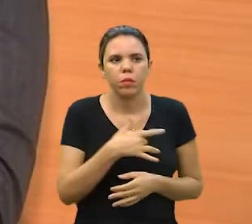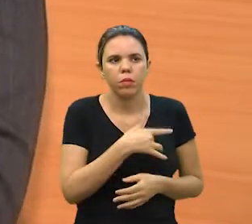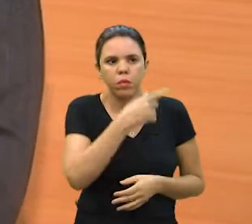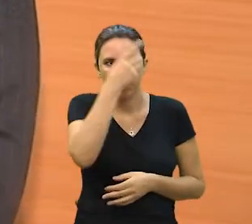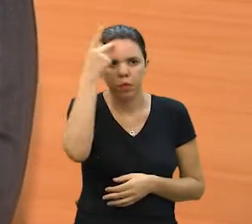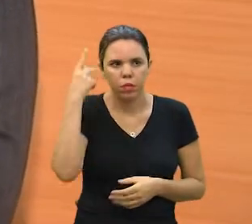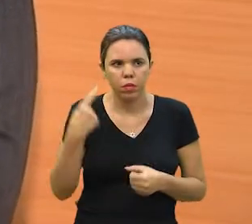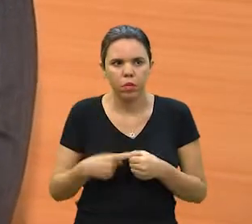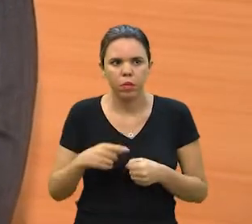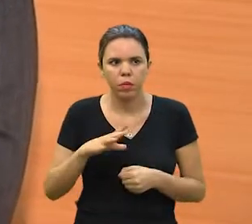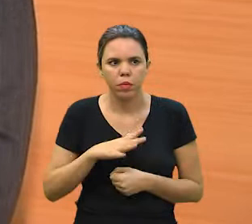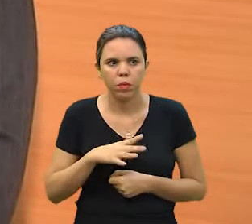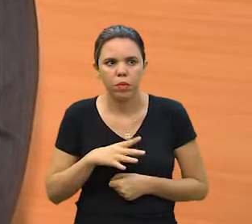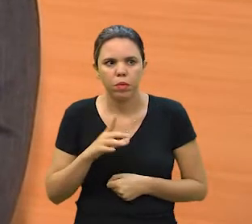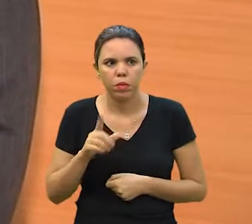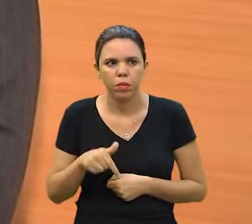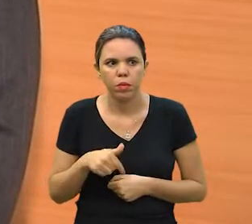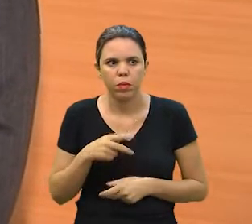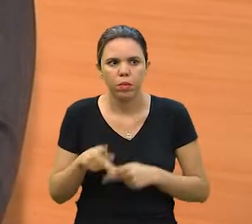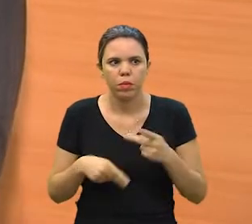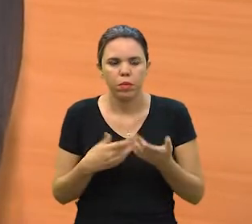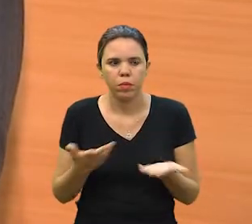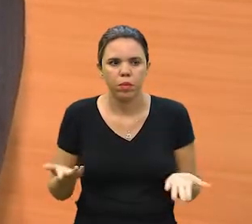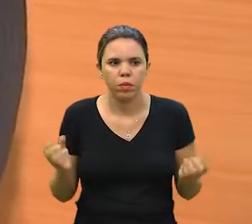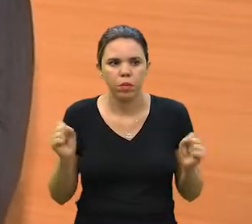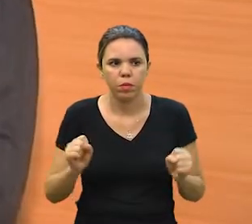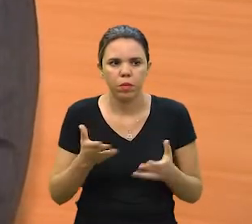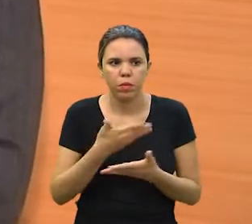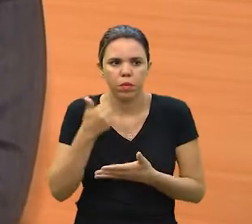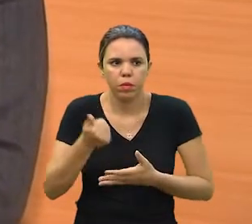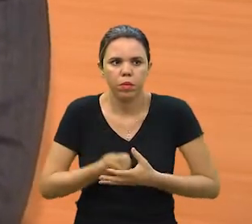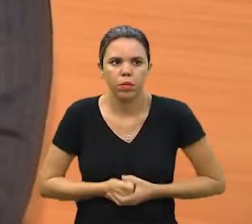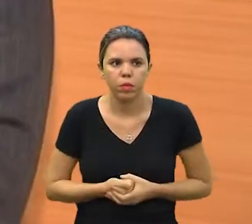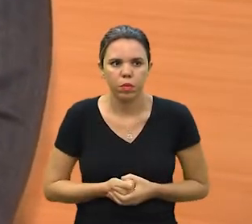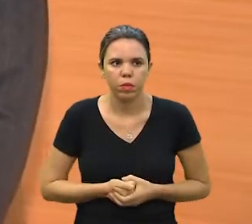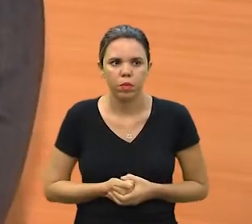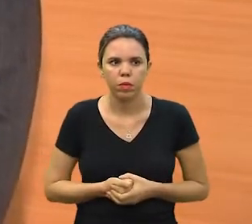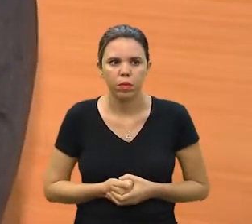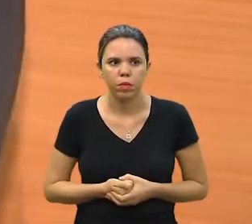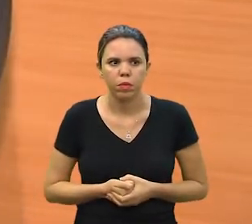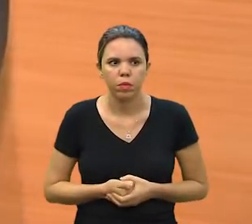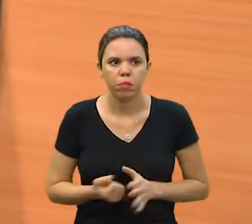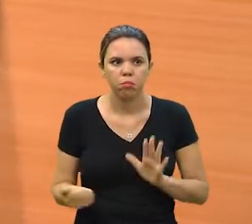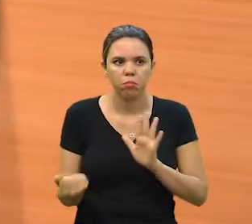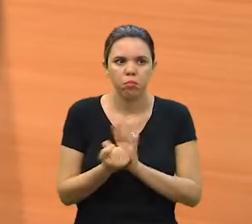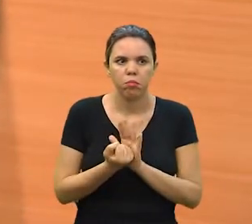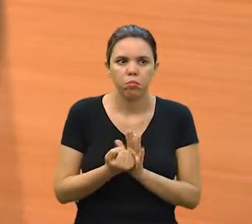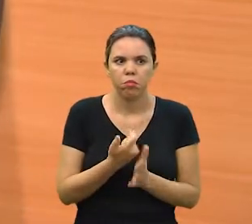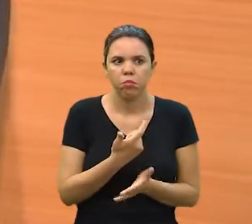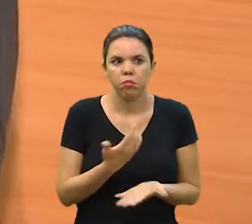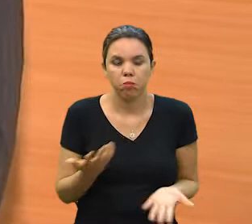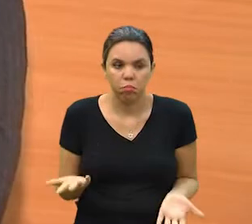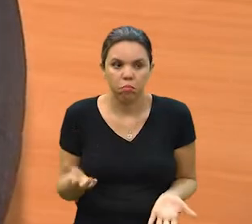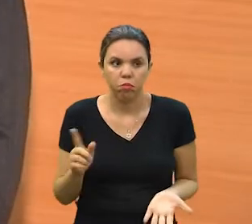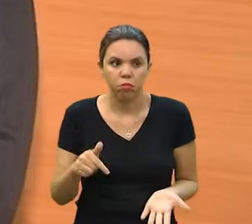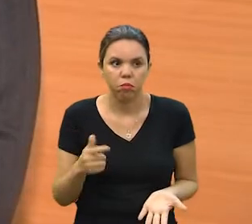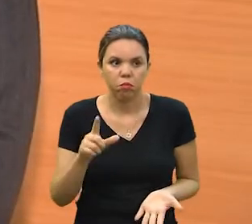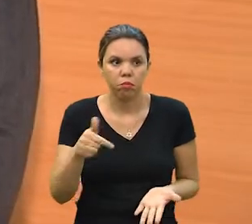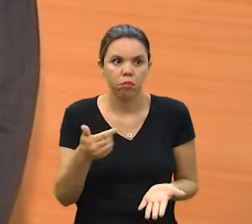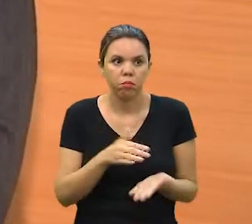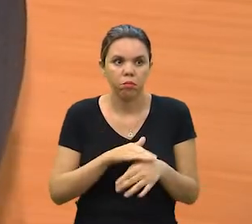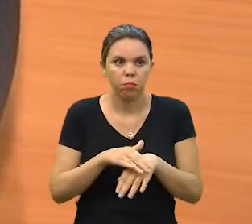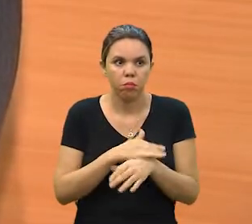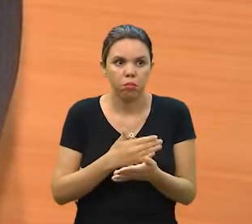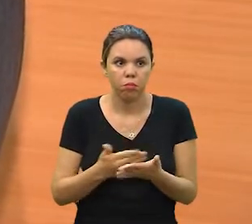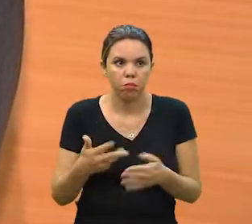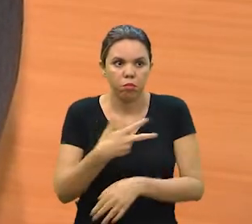saúde do nosso município, dos nossos munícipes, possa melhorar. E algo que foi muito marcante, né, não tem jeito, né, depois que